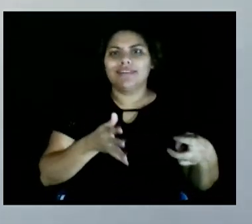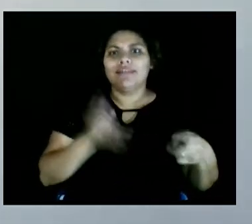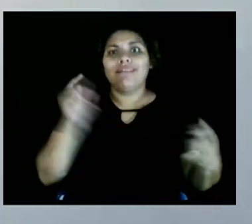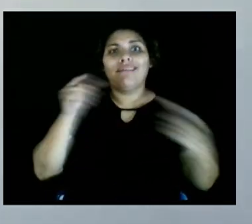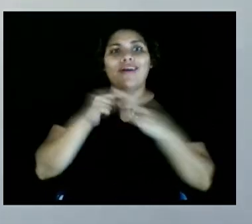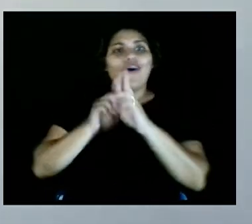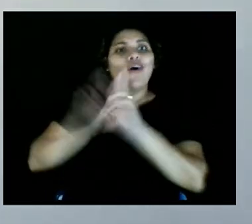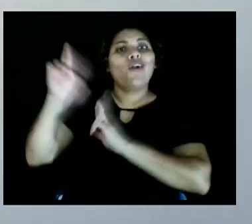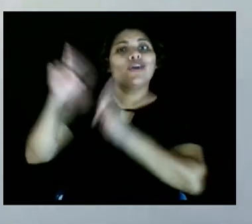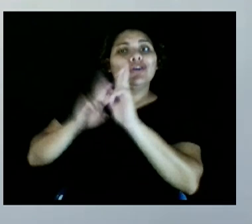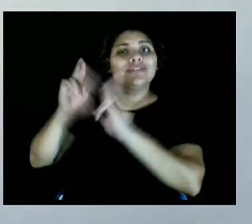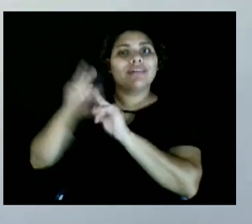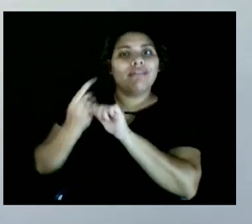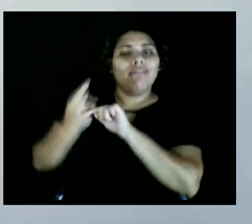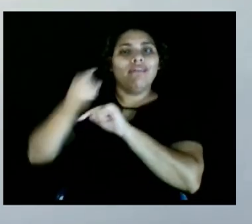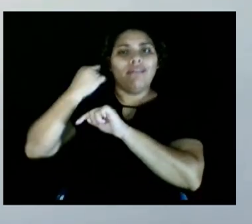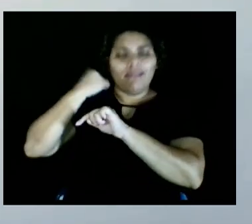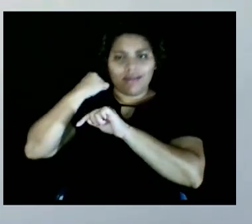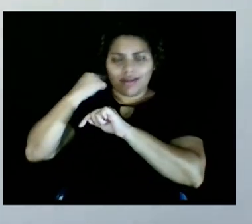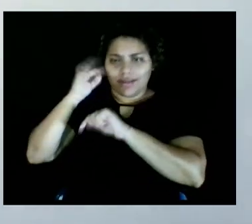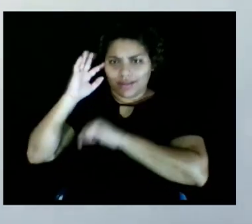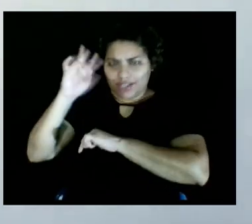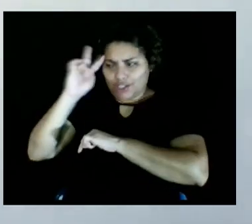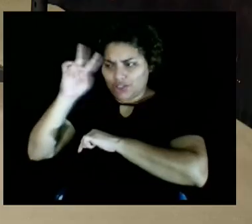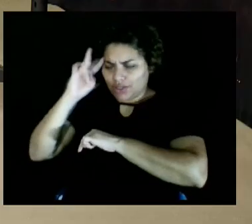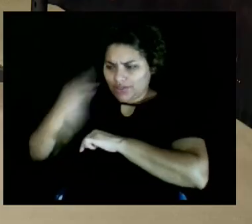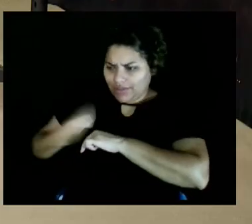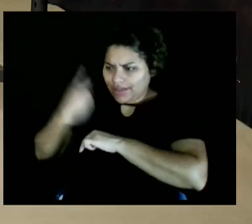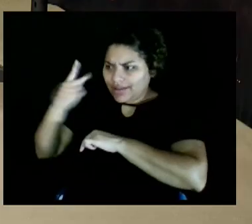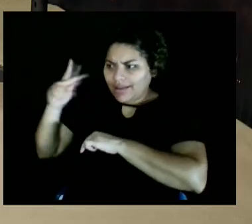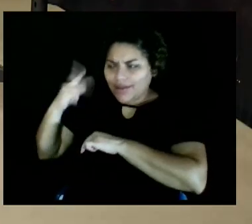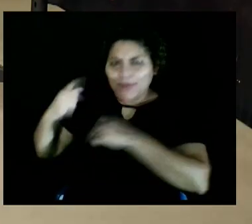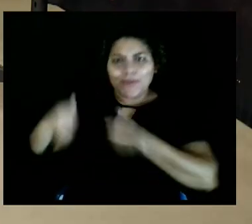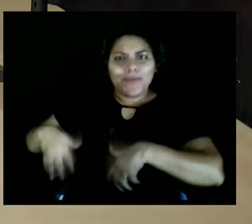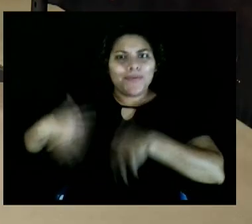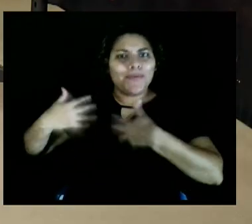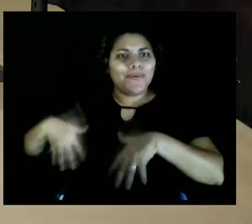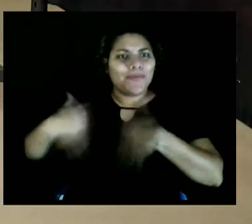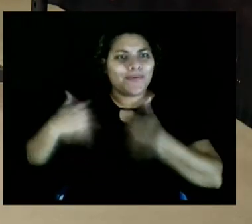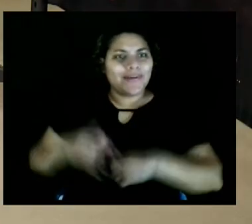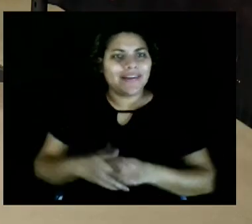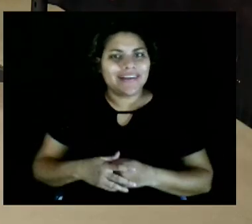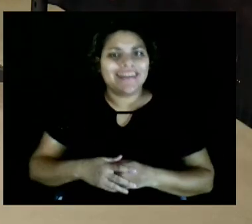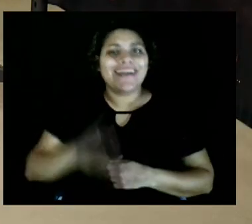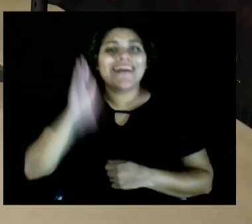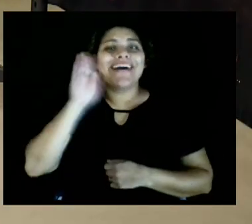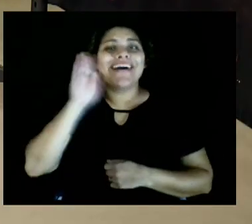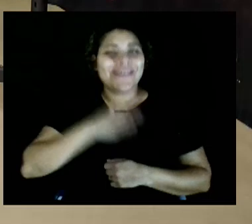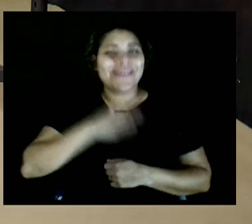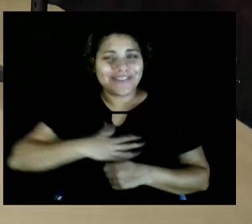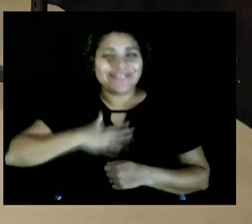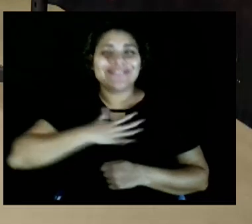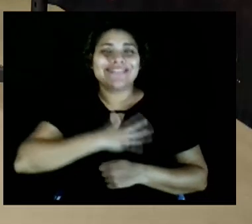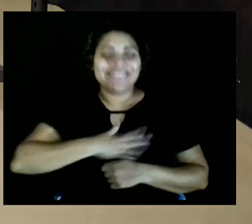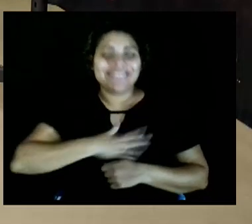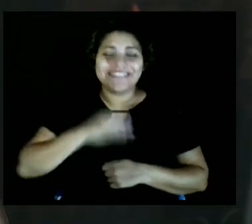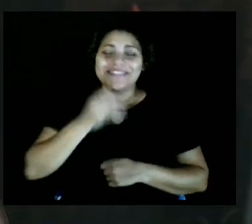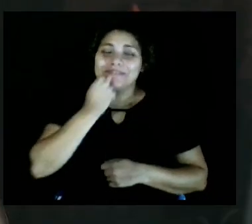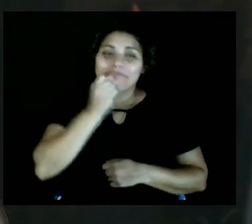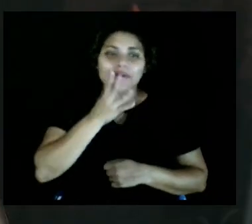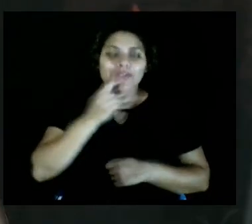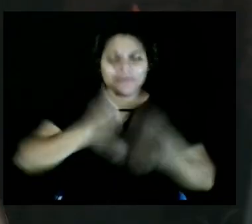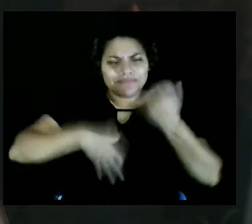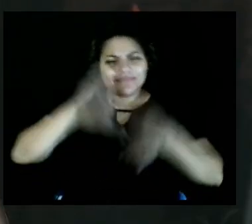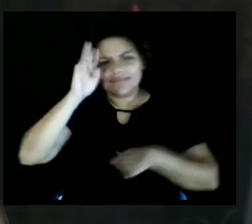acessadas nele, com a própria história de vida dele. Então, isso mesmo, é tão muito gostoso bacana quando a gente fala, né, de coisas que realmente a gente